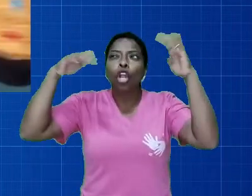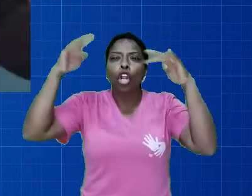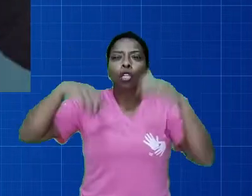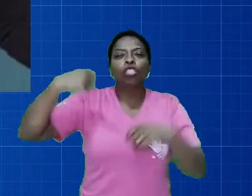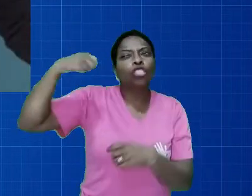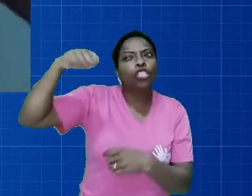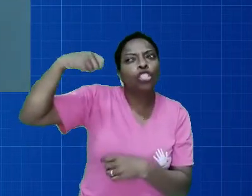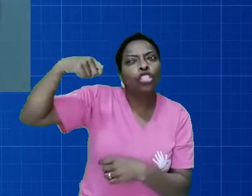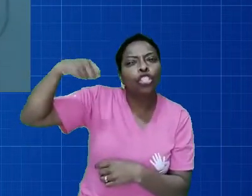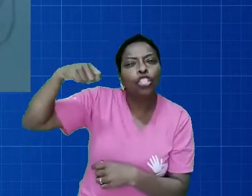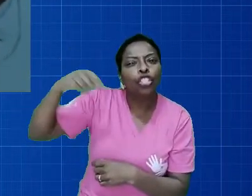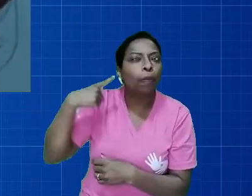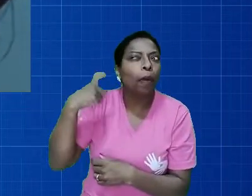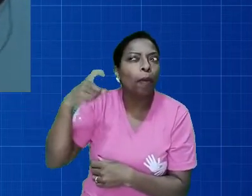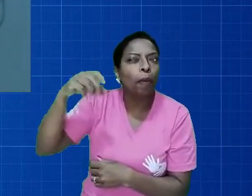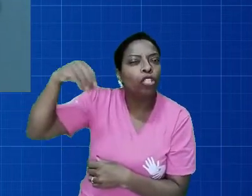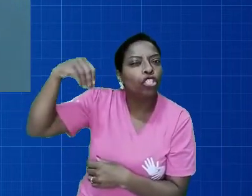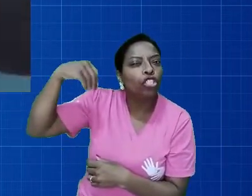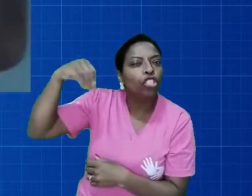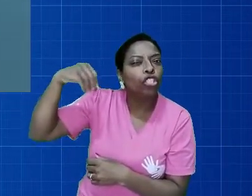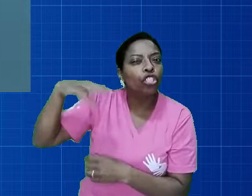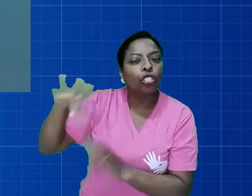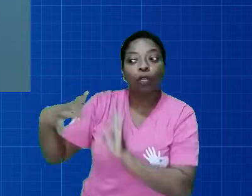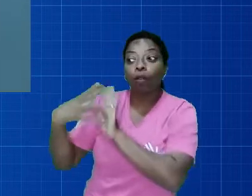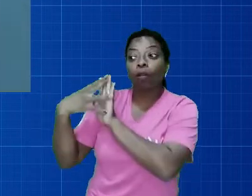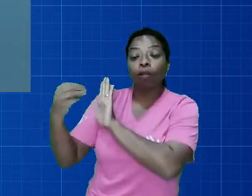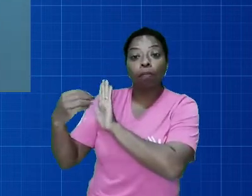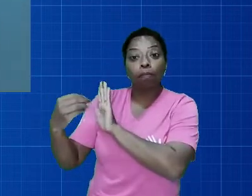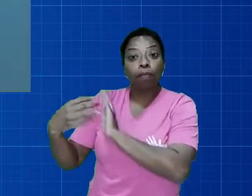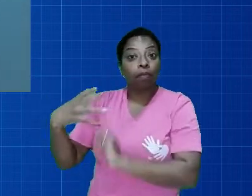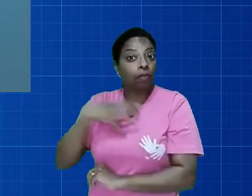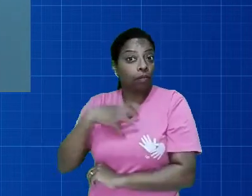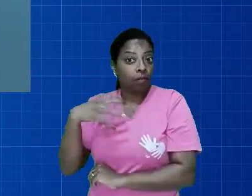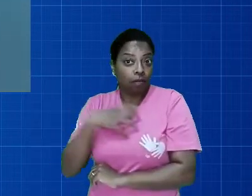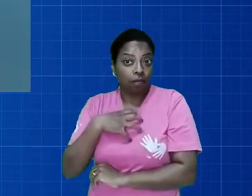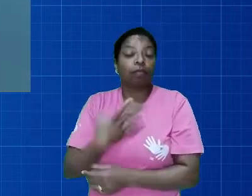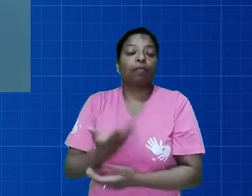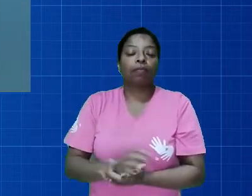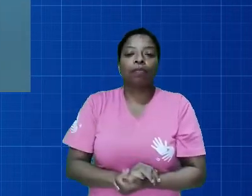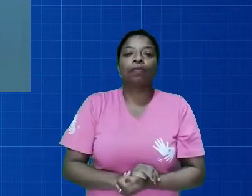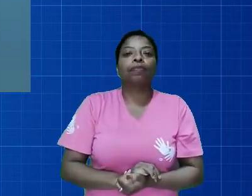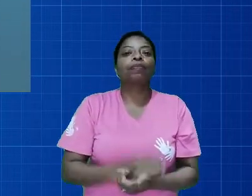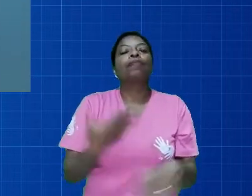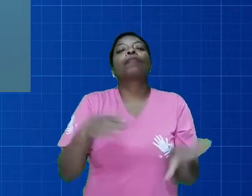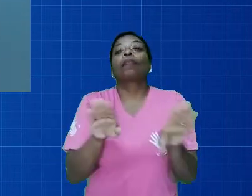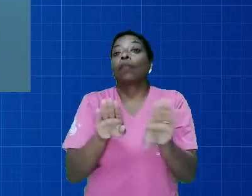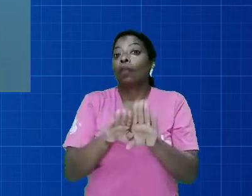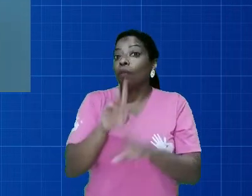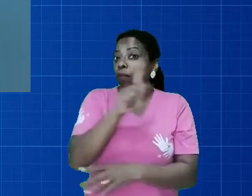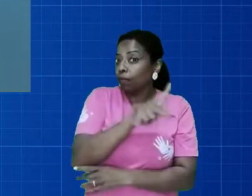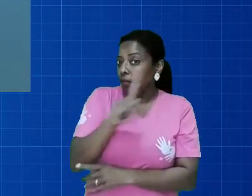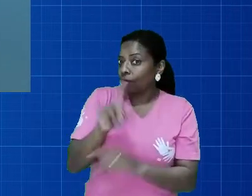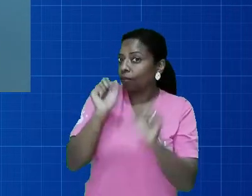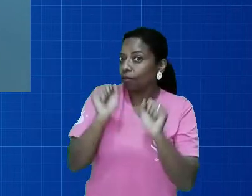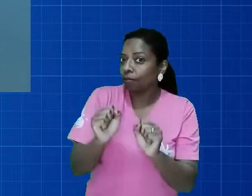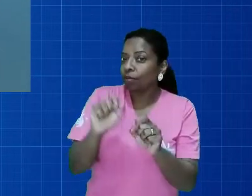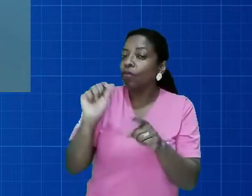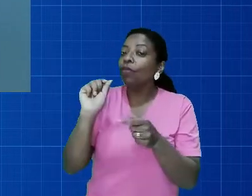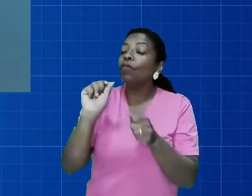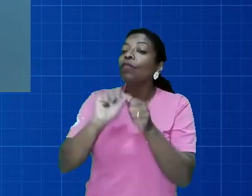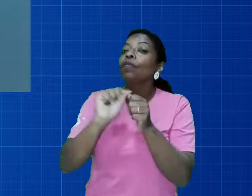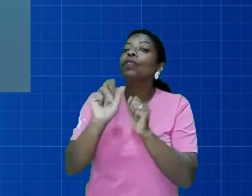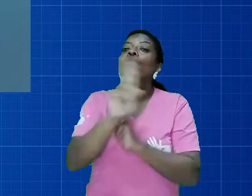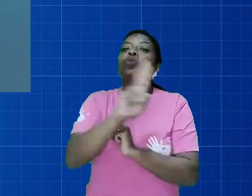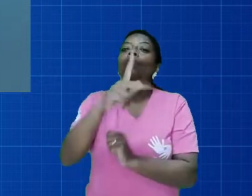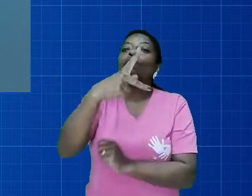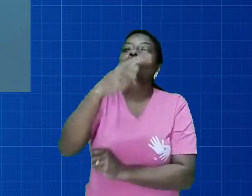Também a professora pode construir, o professor, a professora podem construir um pau de chuva.